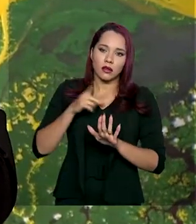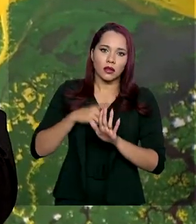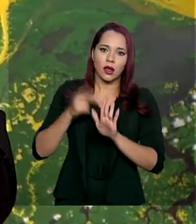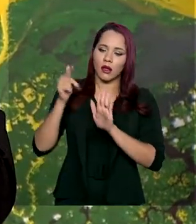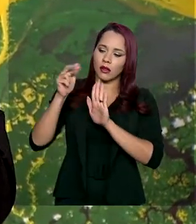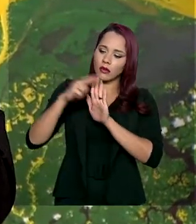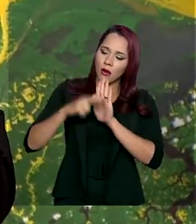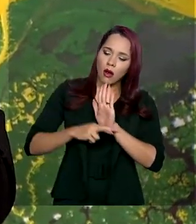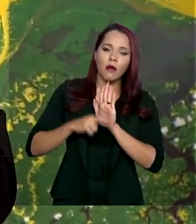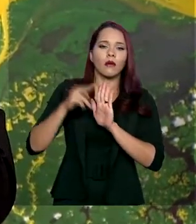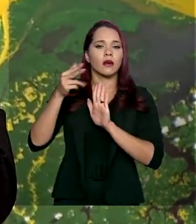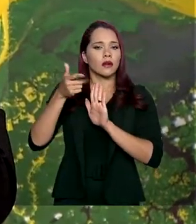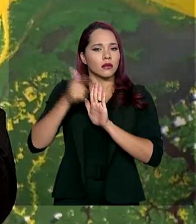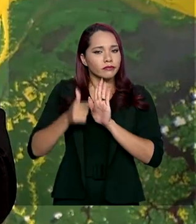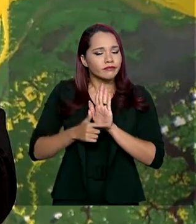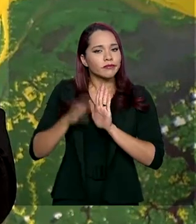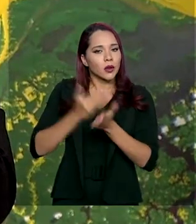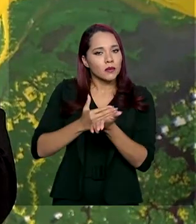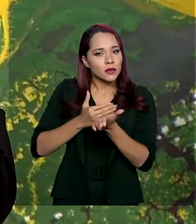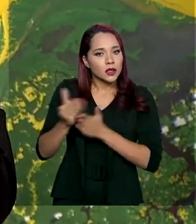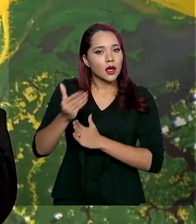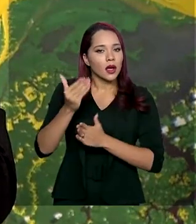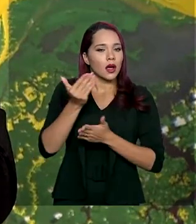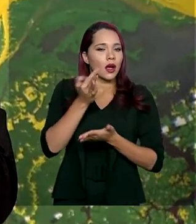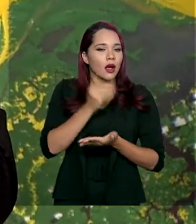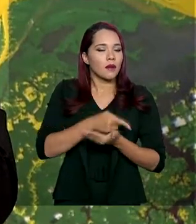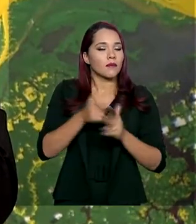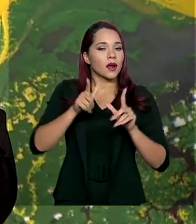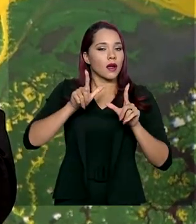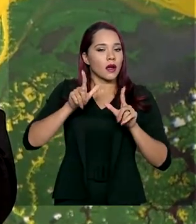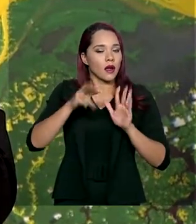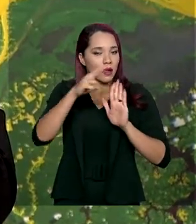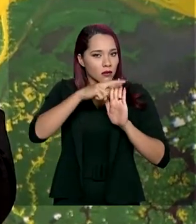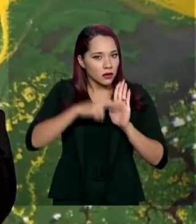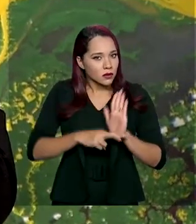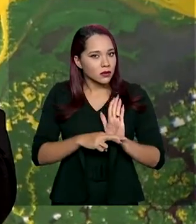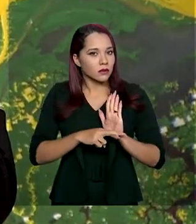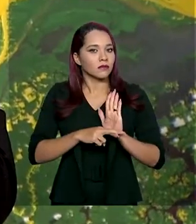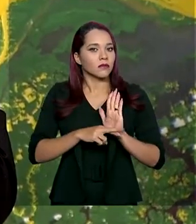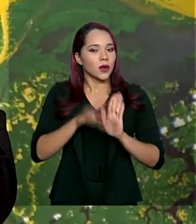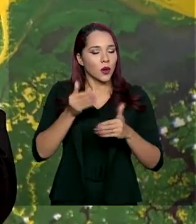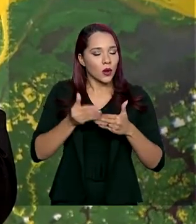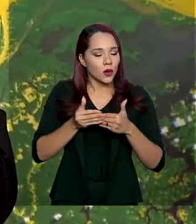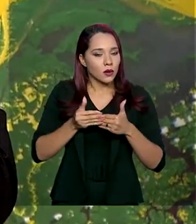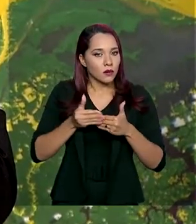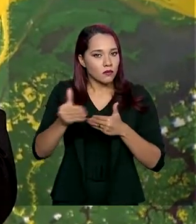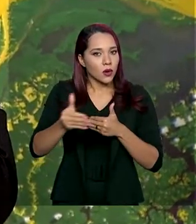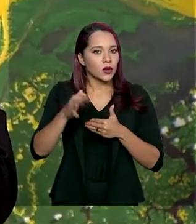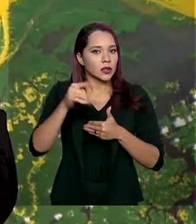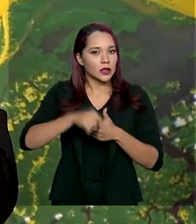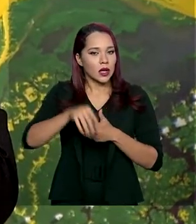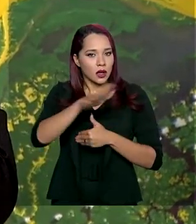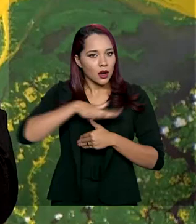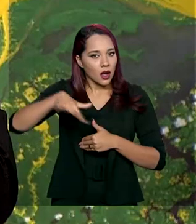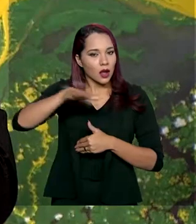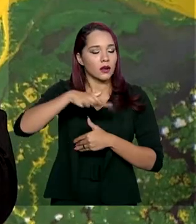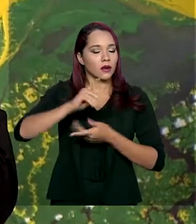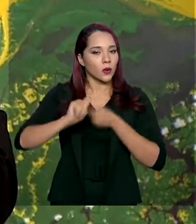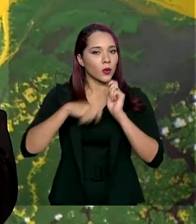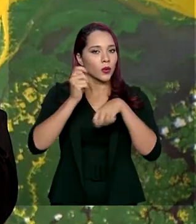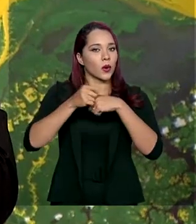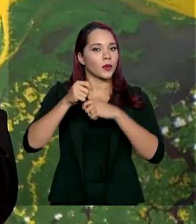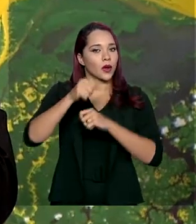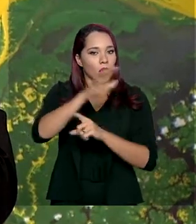para que se inicie um processo de regularização e, consequentemente, da questão do zoneamento econômico e ecológico,